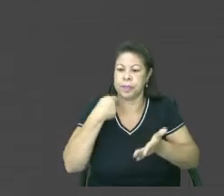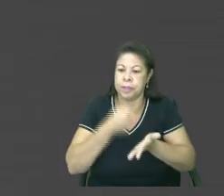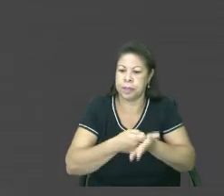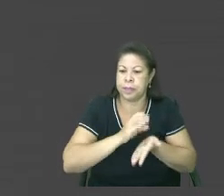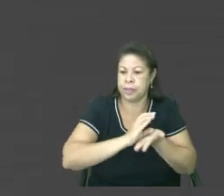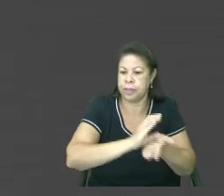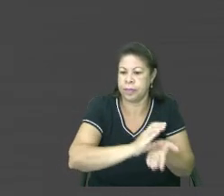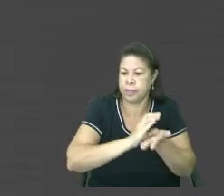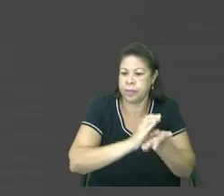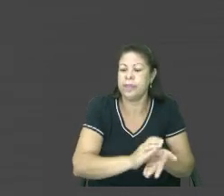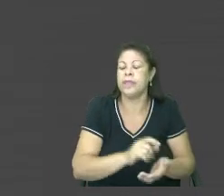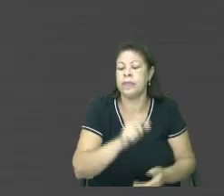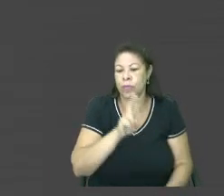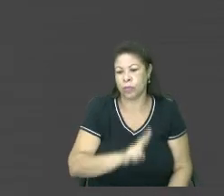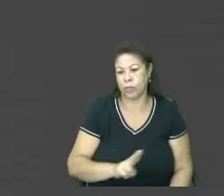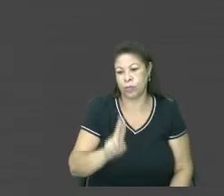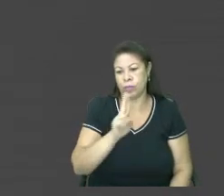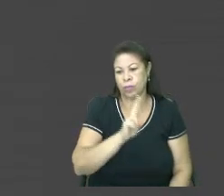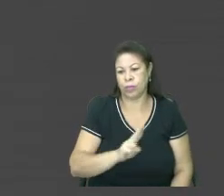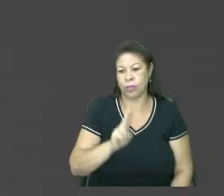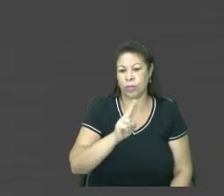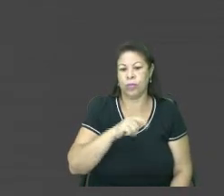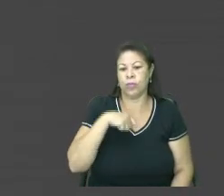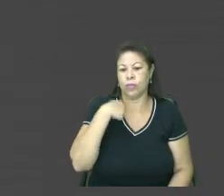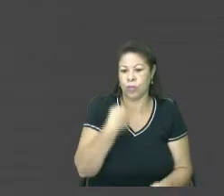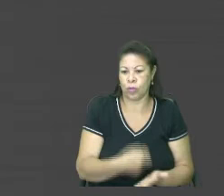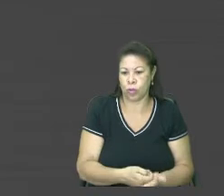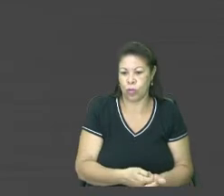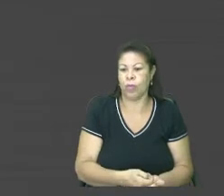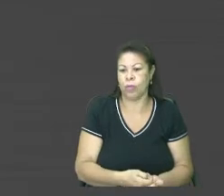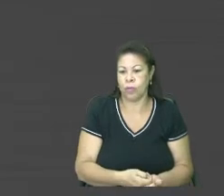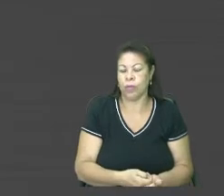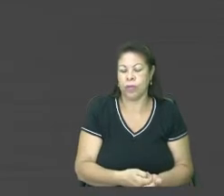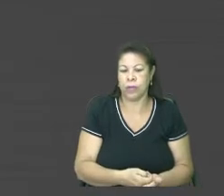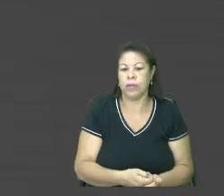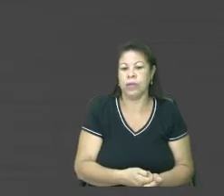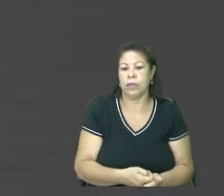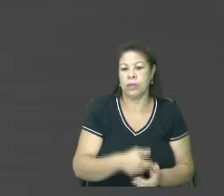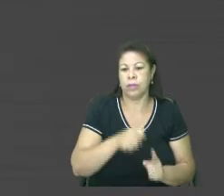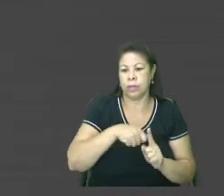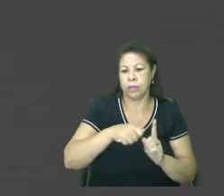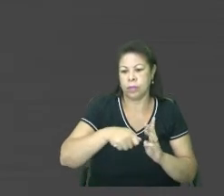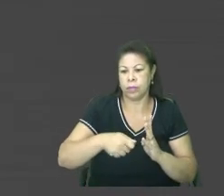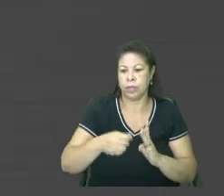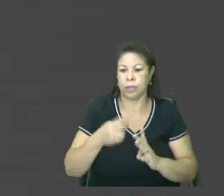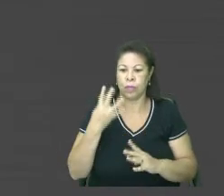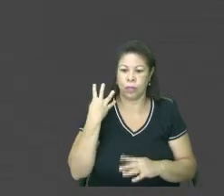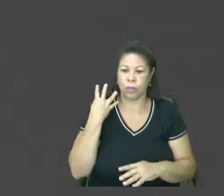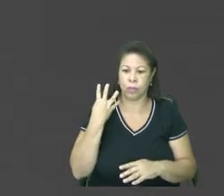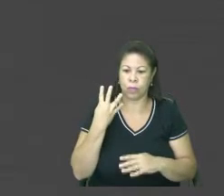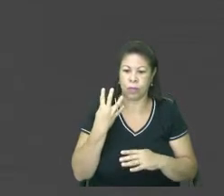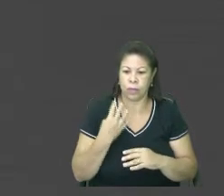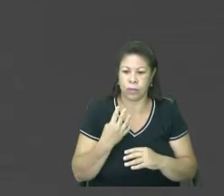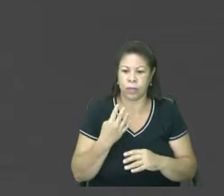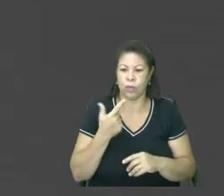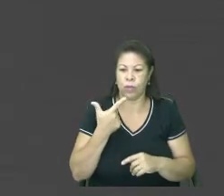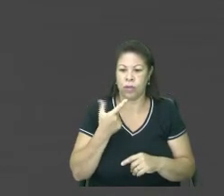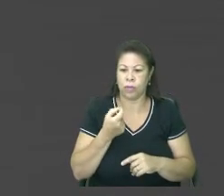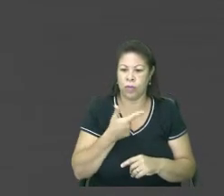que a gente comprou no quadrimestre referente ao ano de 2021.